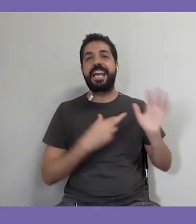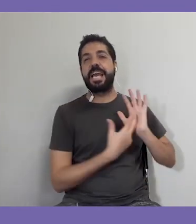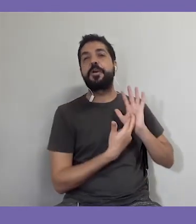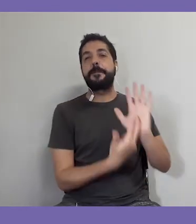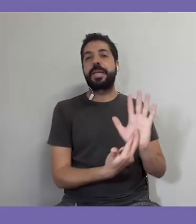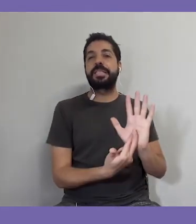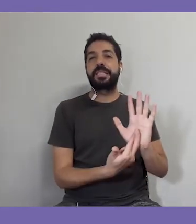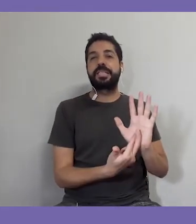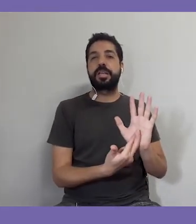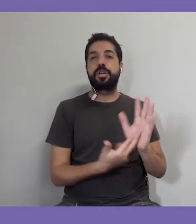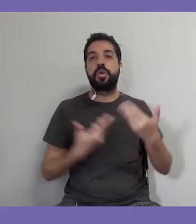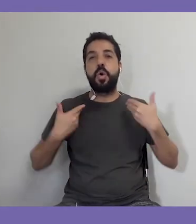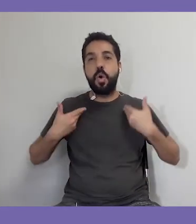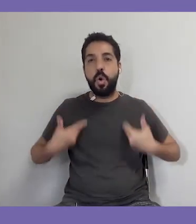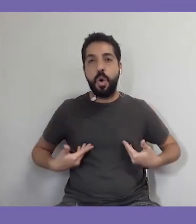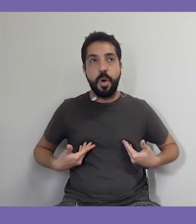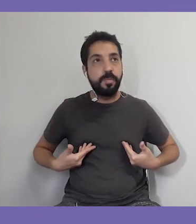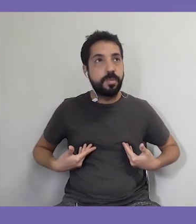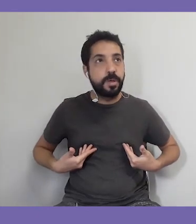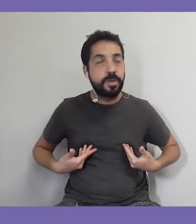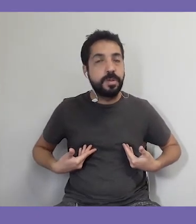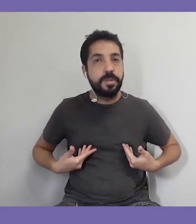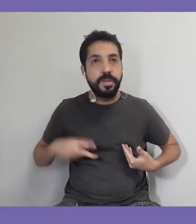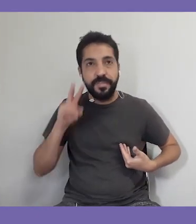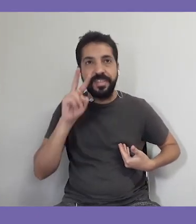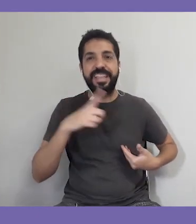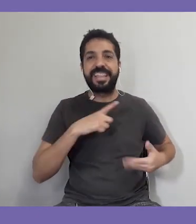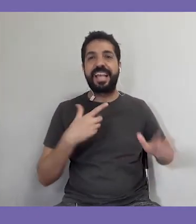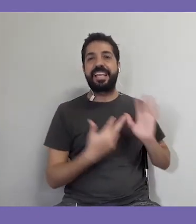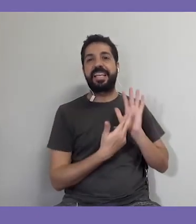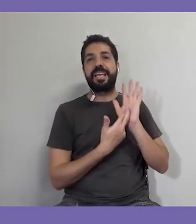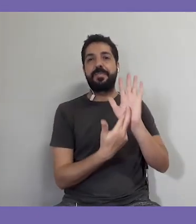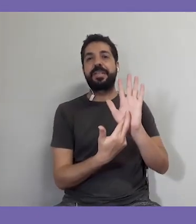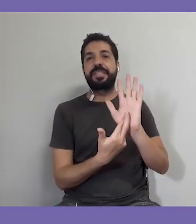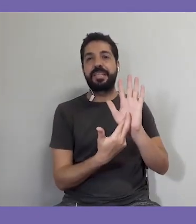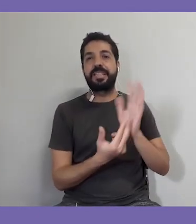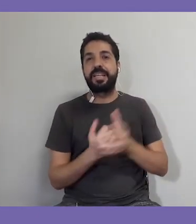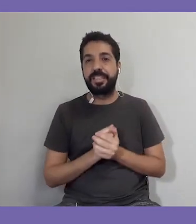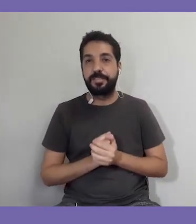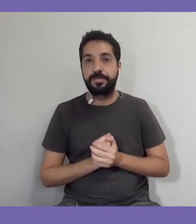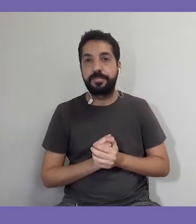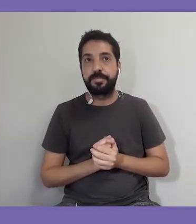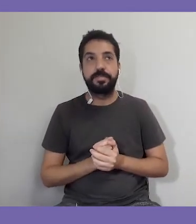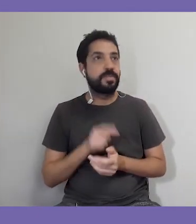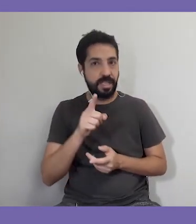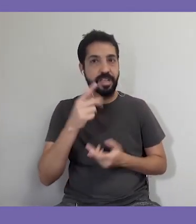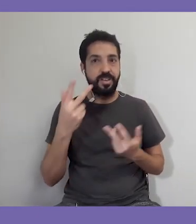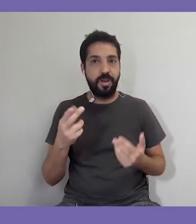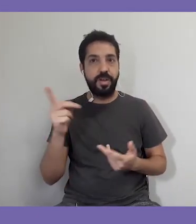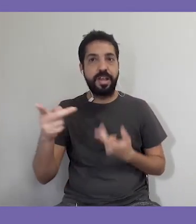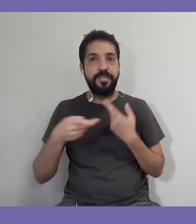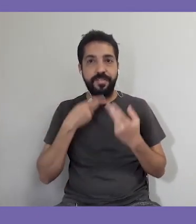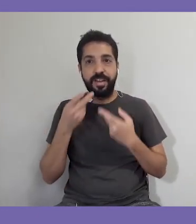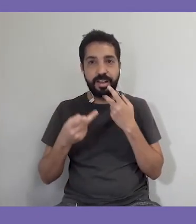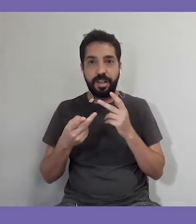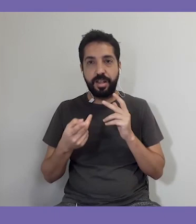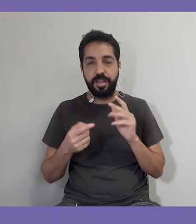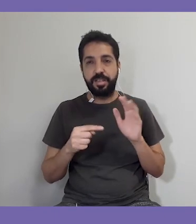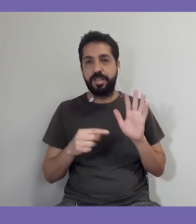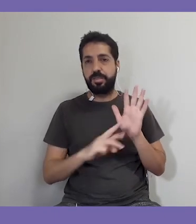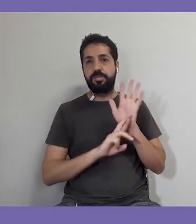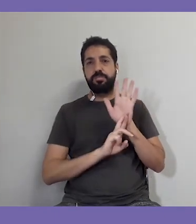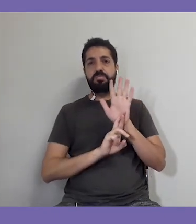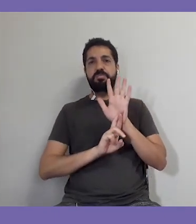vê representado de fato ali, corpos que a gente se vê representado. E é o que ele diz, né,